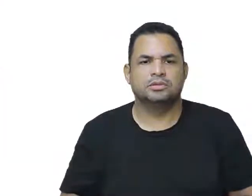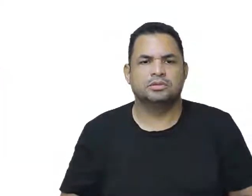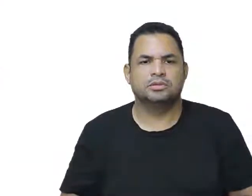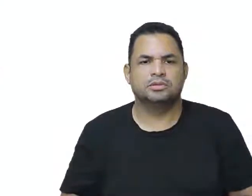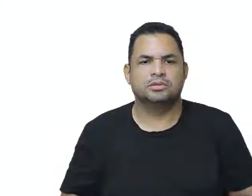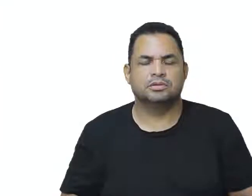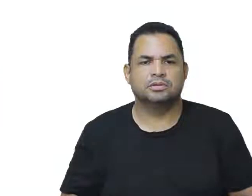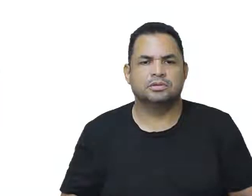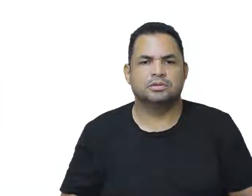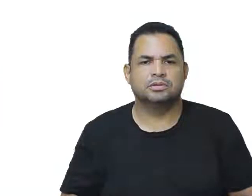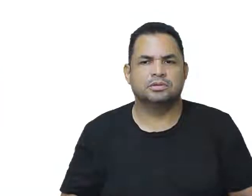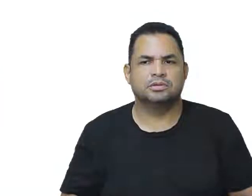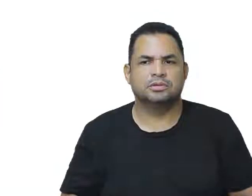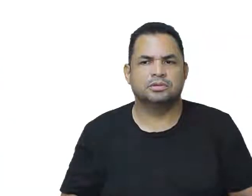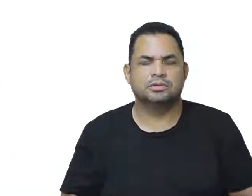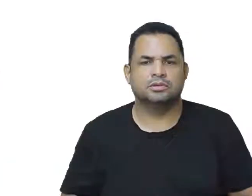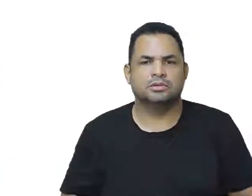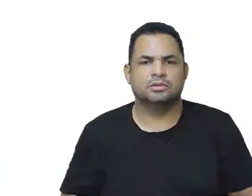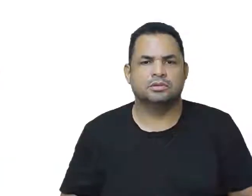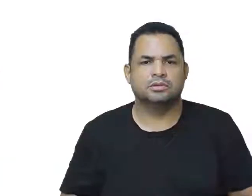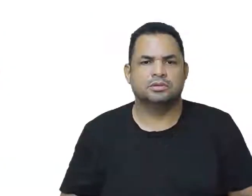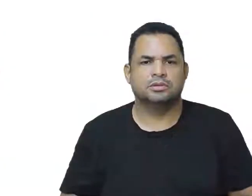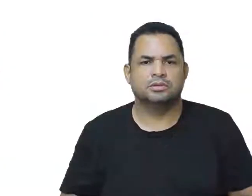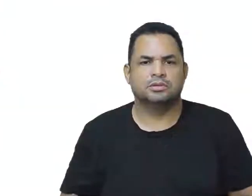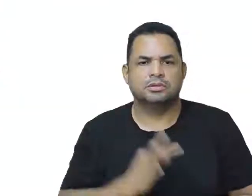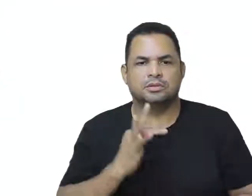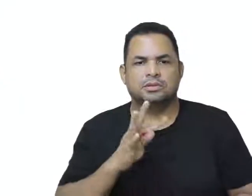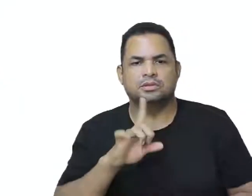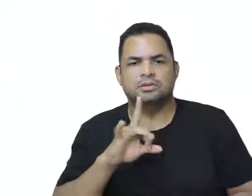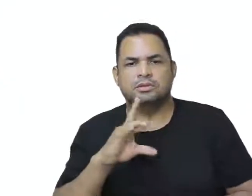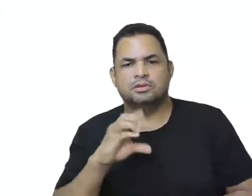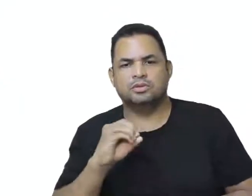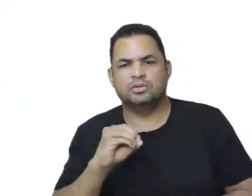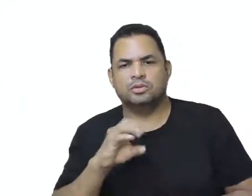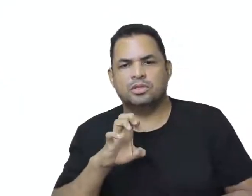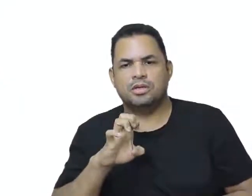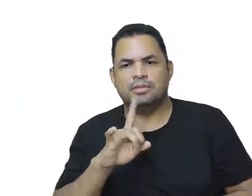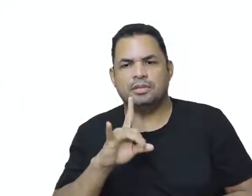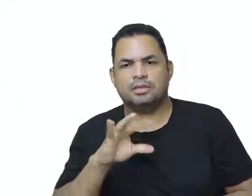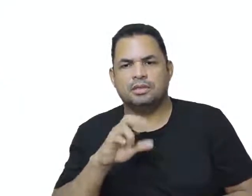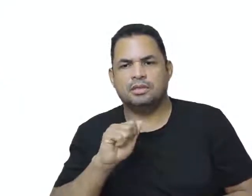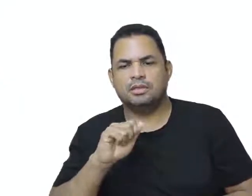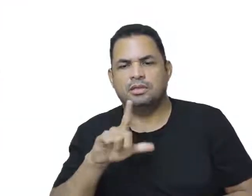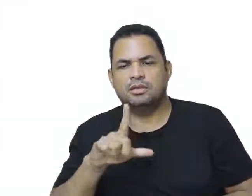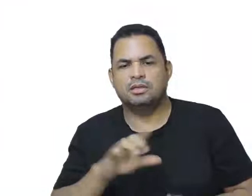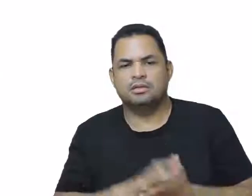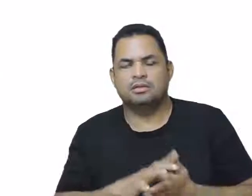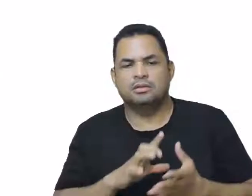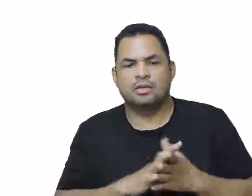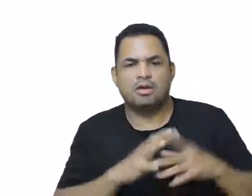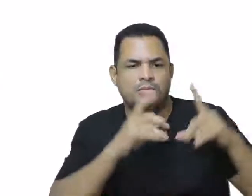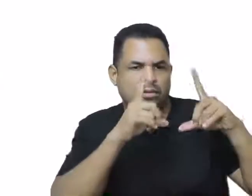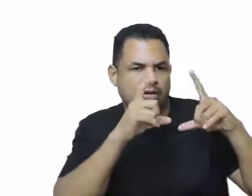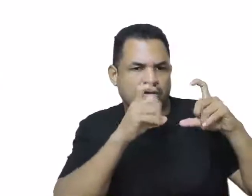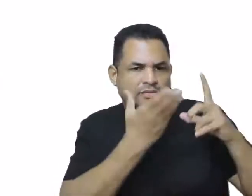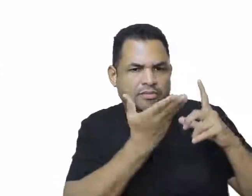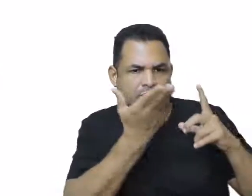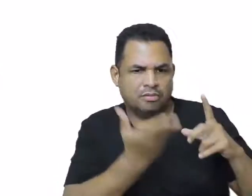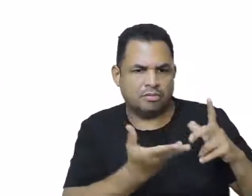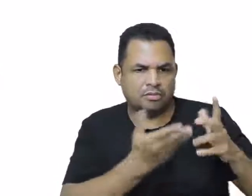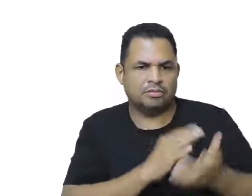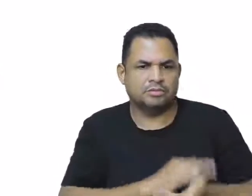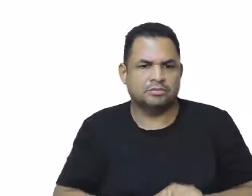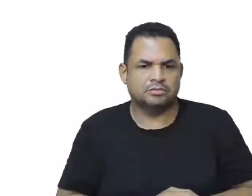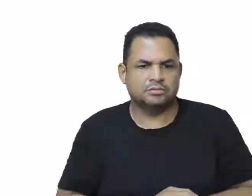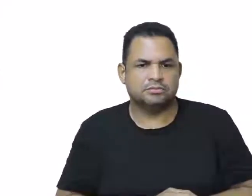forma, né? Então, o tecido epitelial, né, já começa com uma foto até aqui impactante, né, que